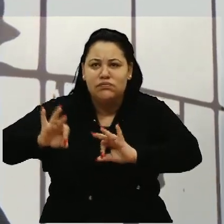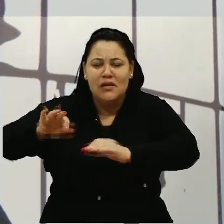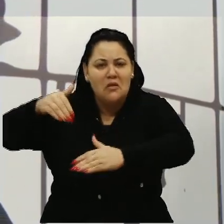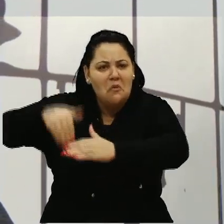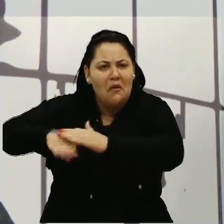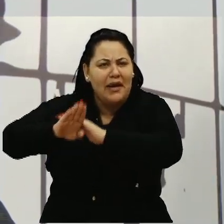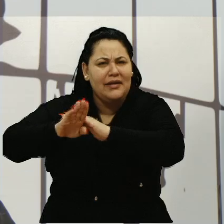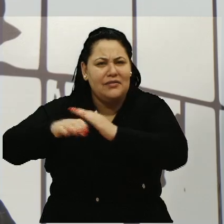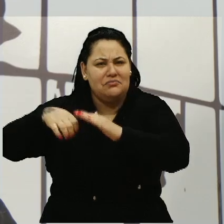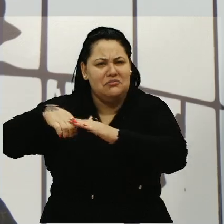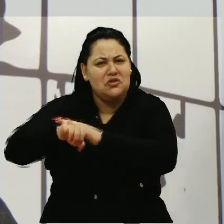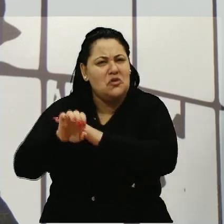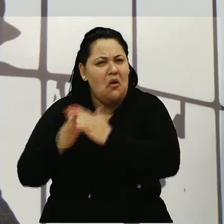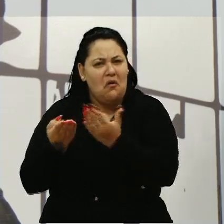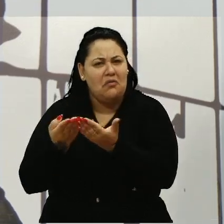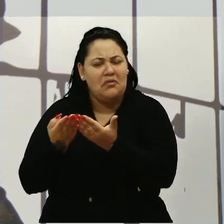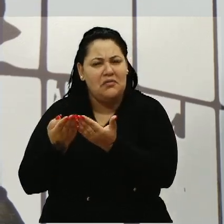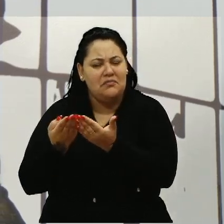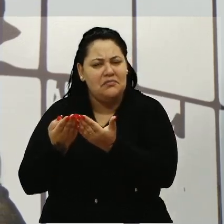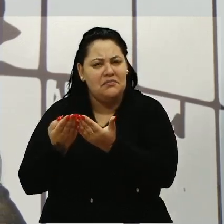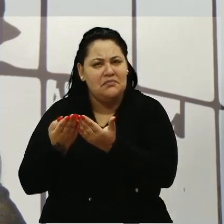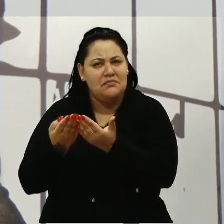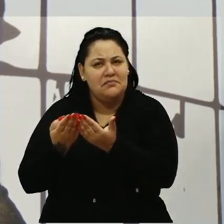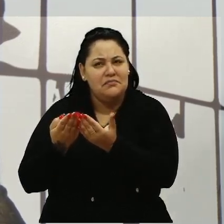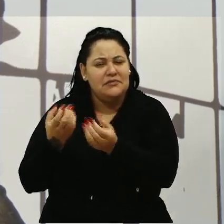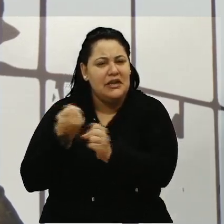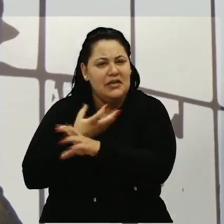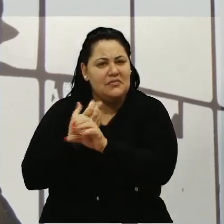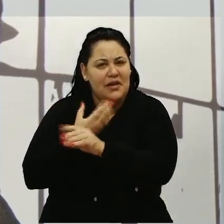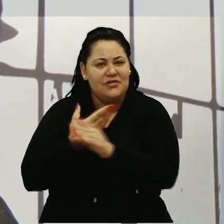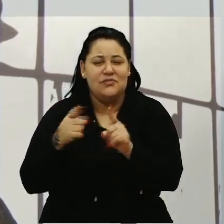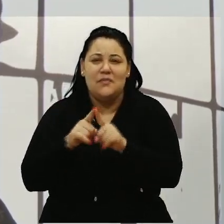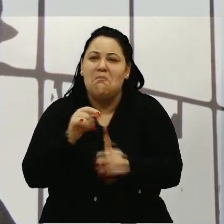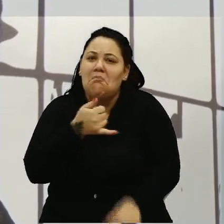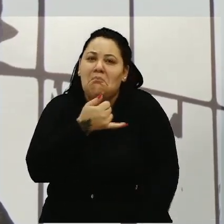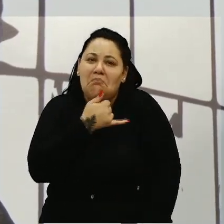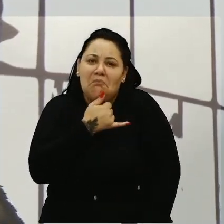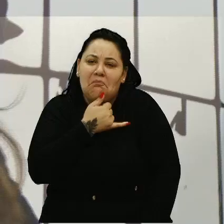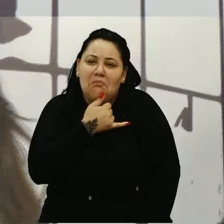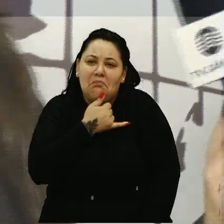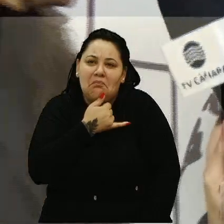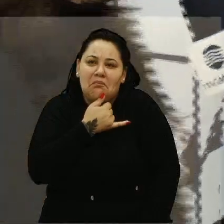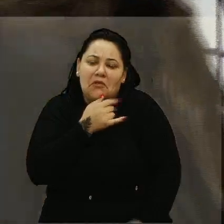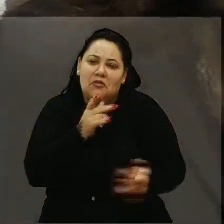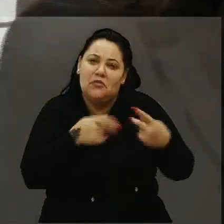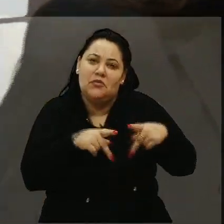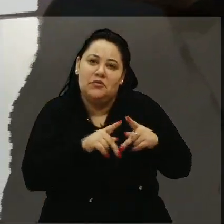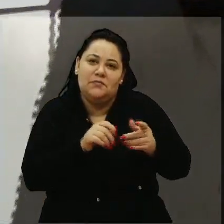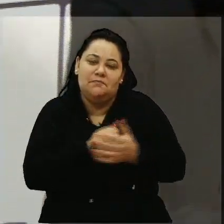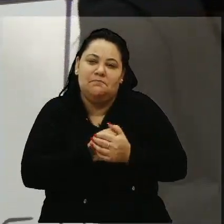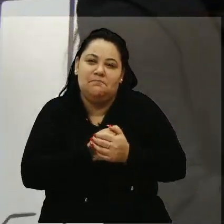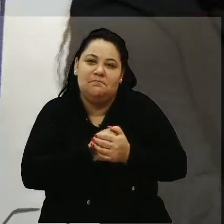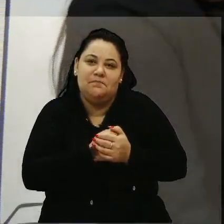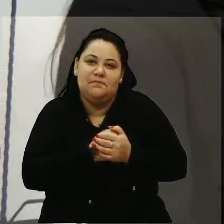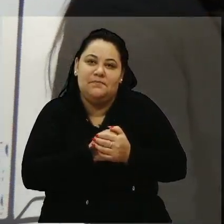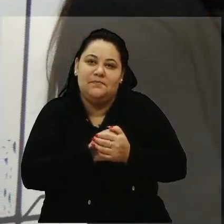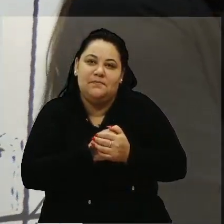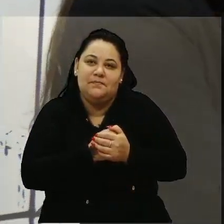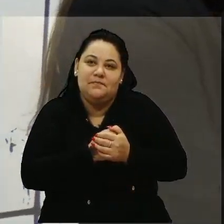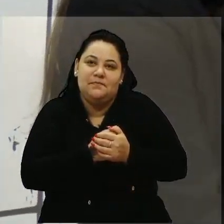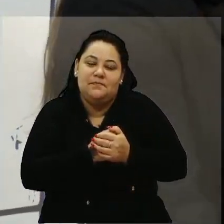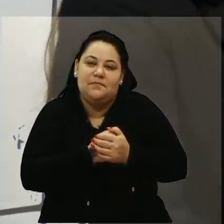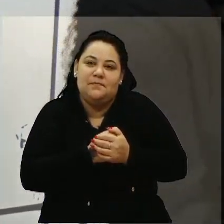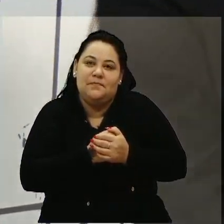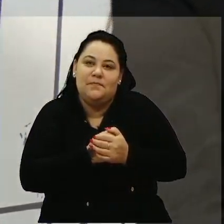no CEMAP e um pouco no almoxarifado da SMED, infelizmente, para a população. Complicada essa situação. A gente vai acompanhar o